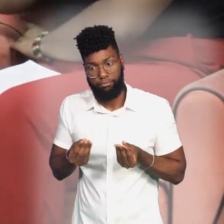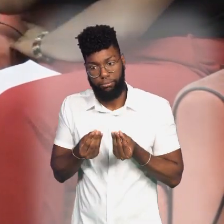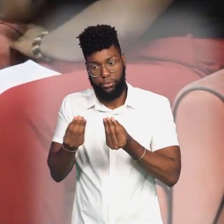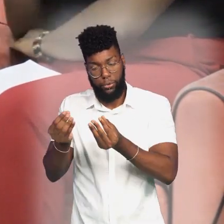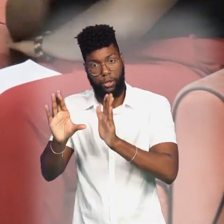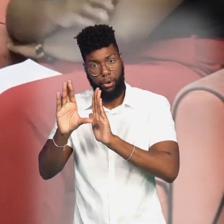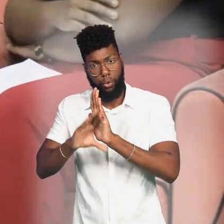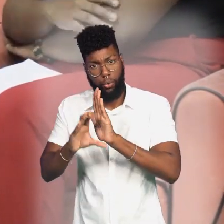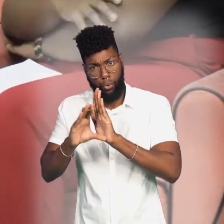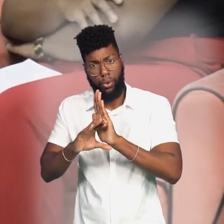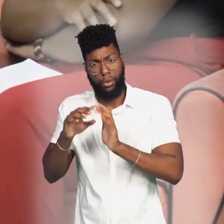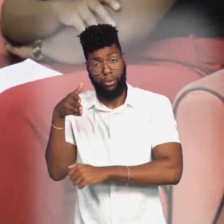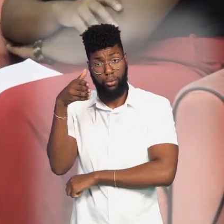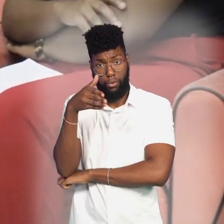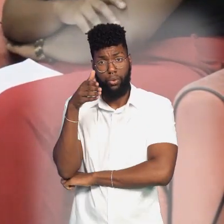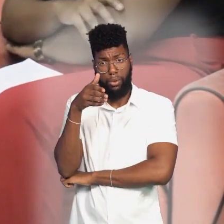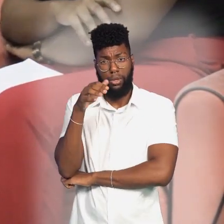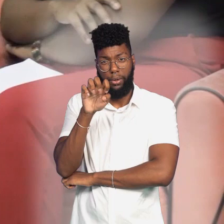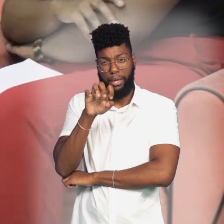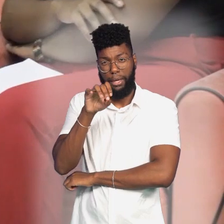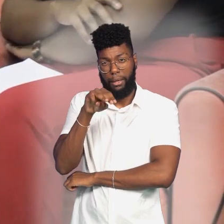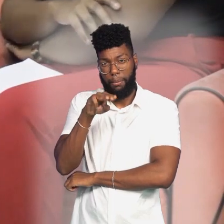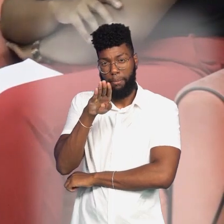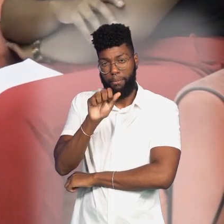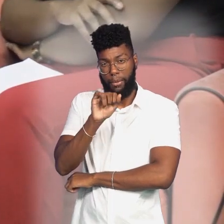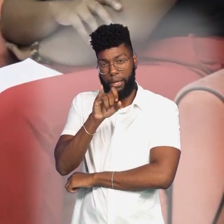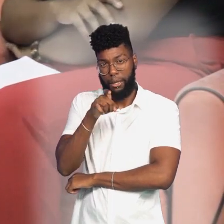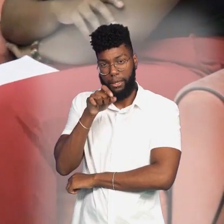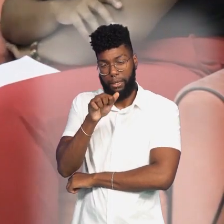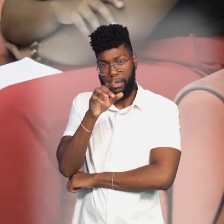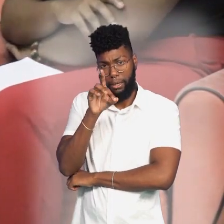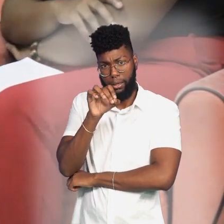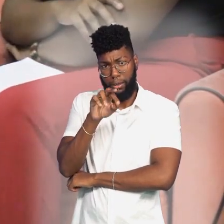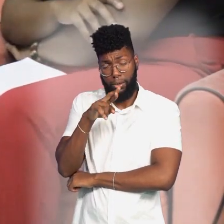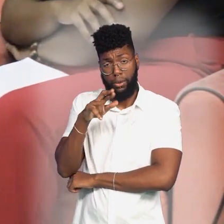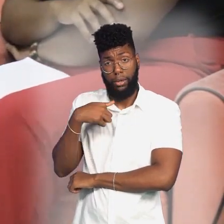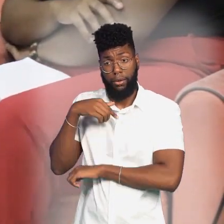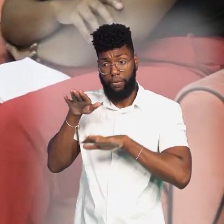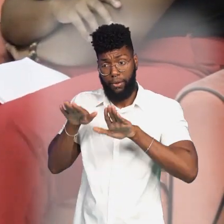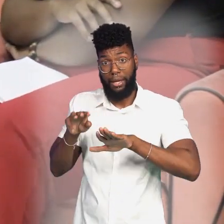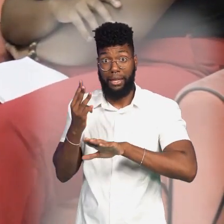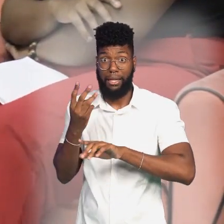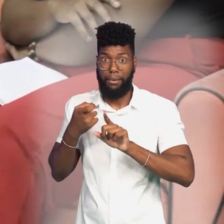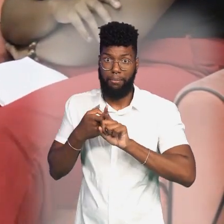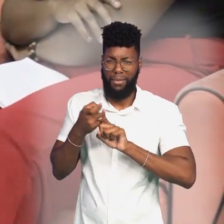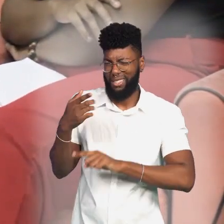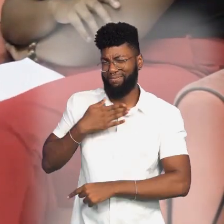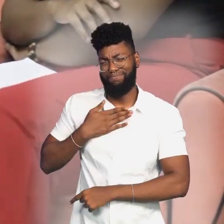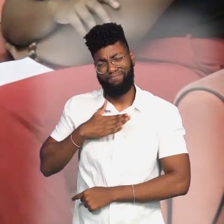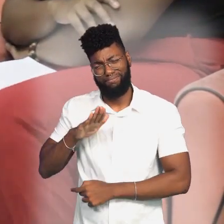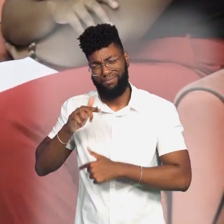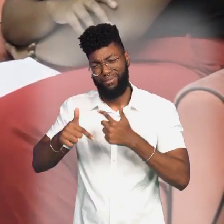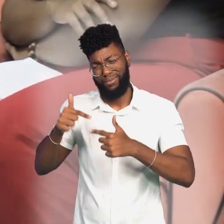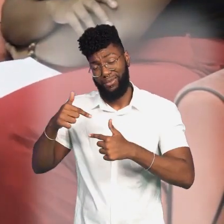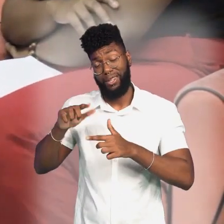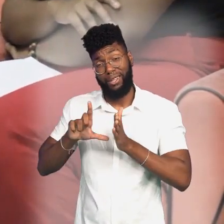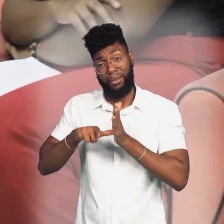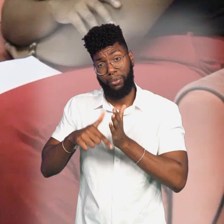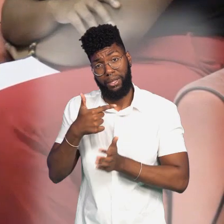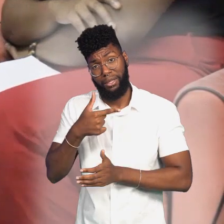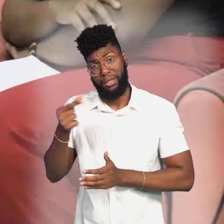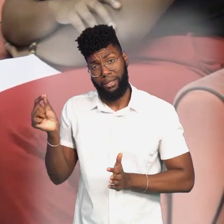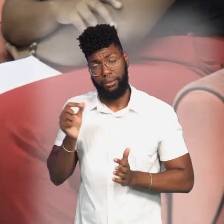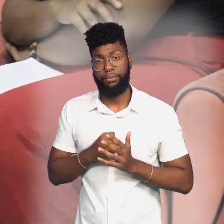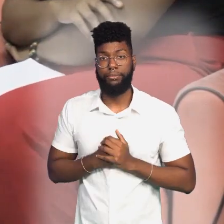no Hotel Embaixador. Sim. E aí eu fiquei 3 meses, também não gostei muito e saí. E